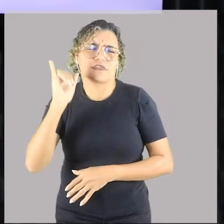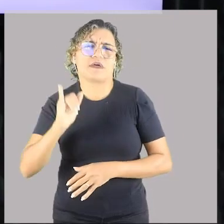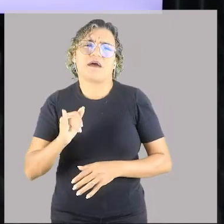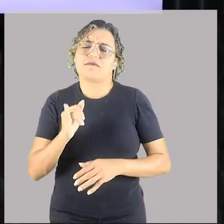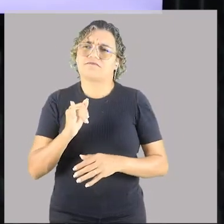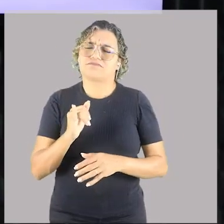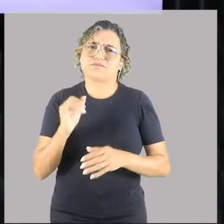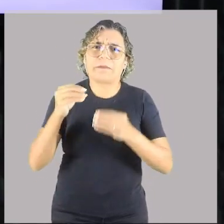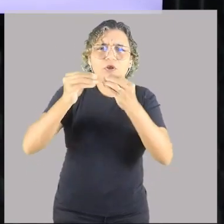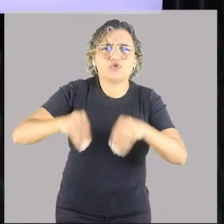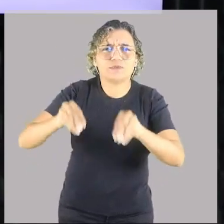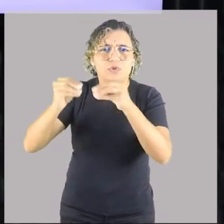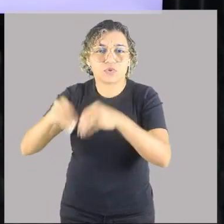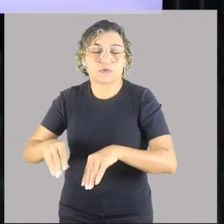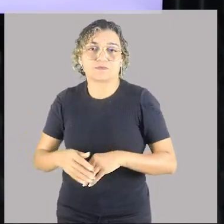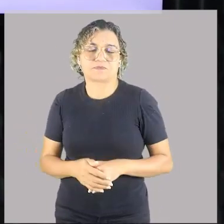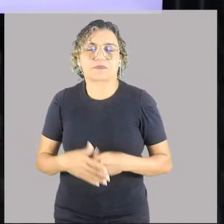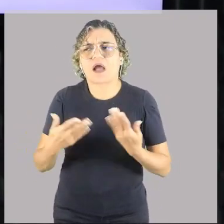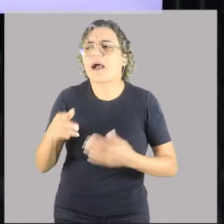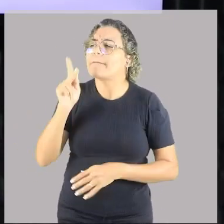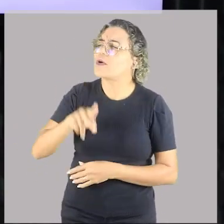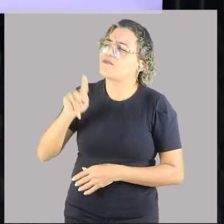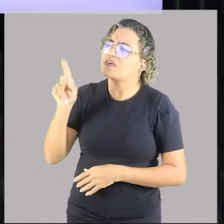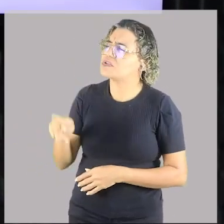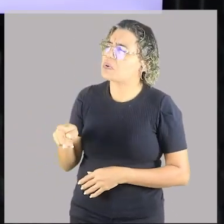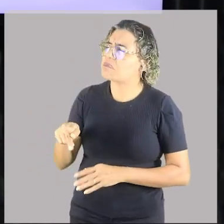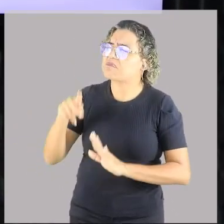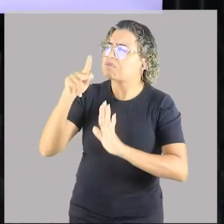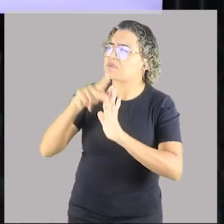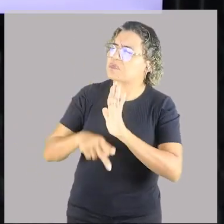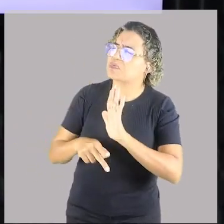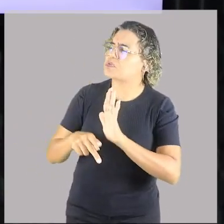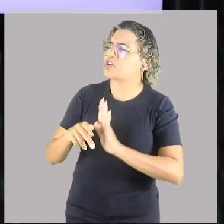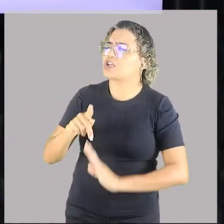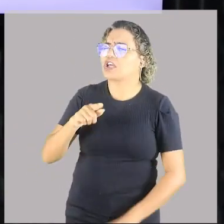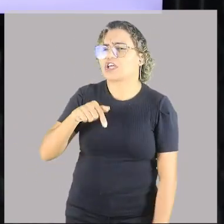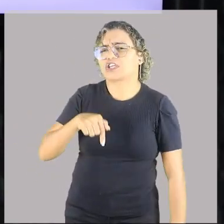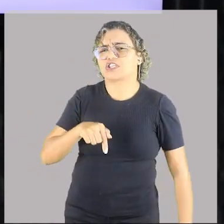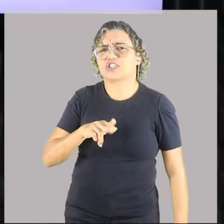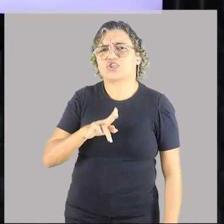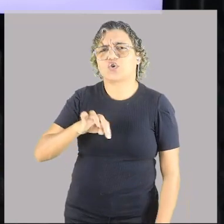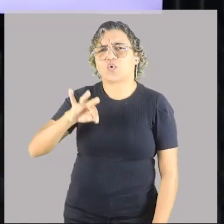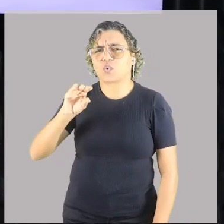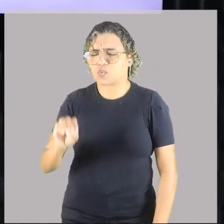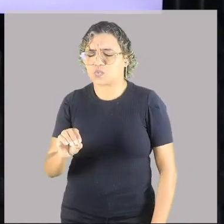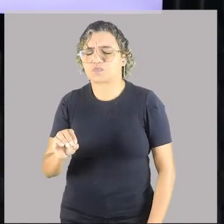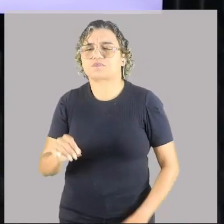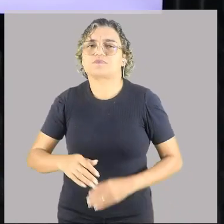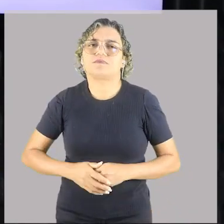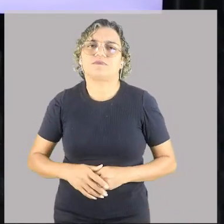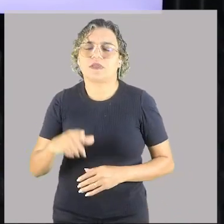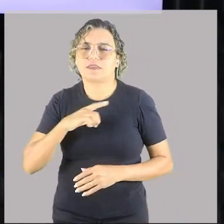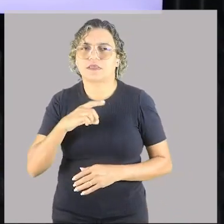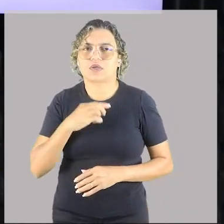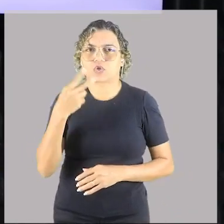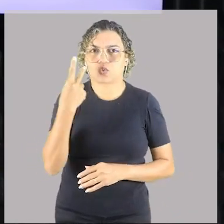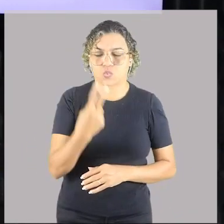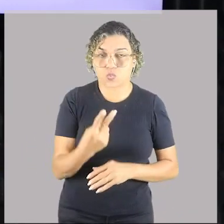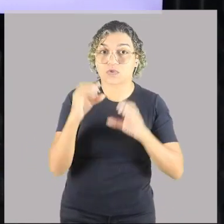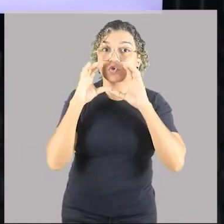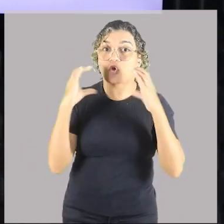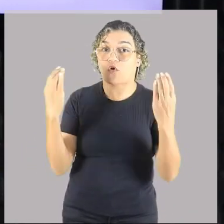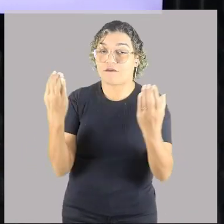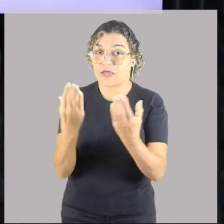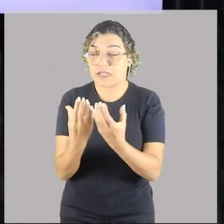uma paradinha. Professor, o que foi esse Protocolo de Quioto? Existem duas grandes conferências ambientais. Na